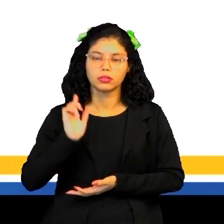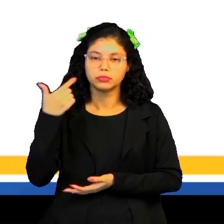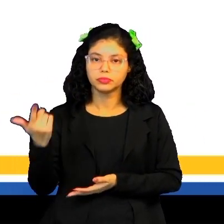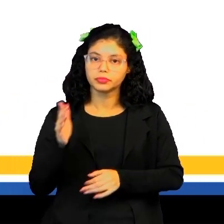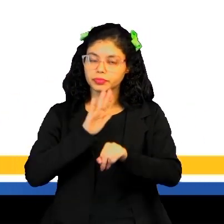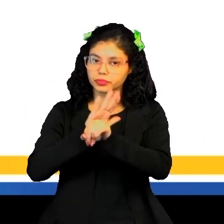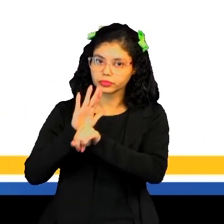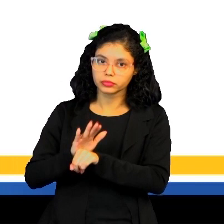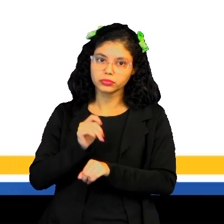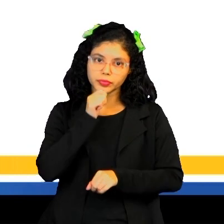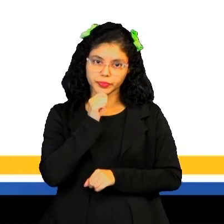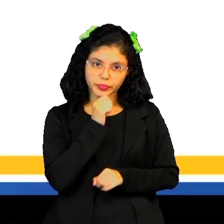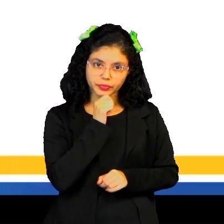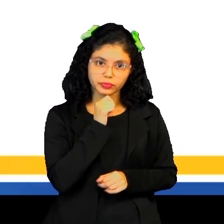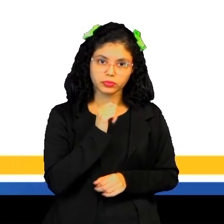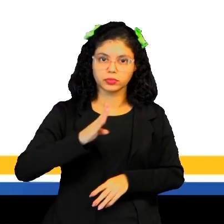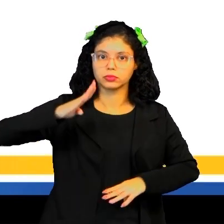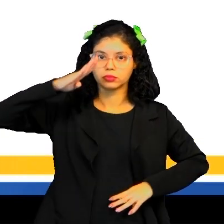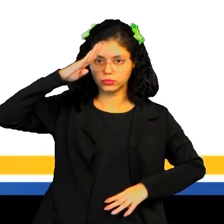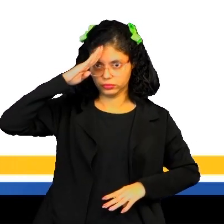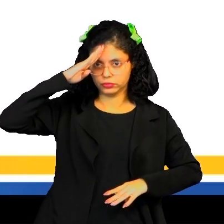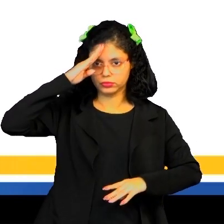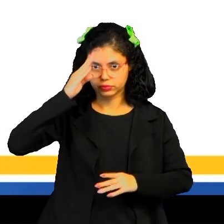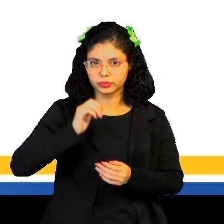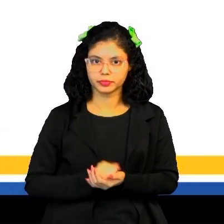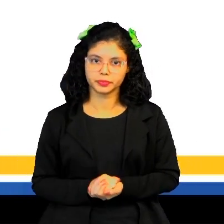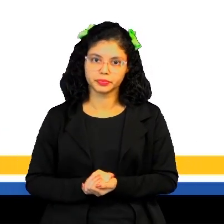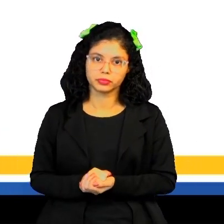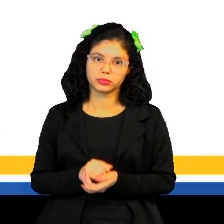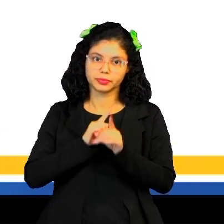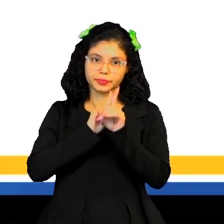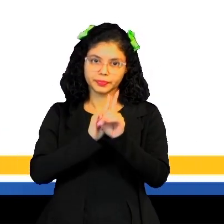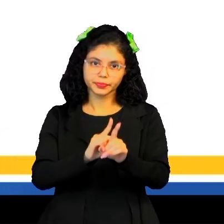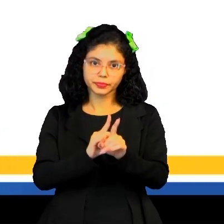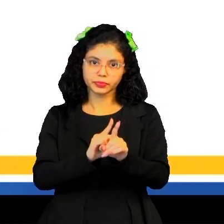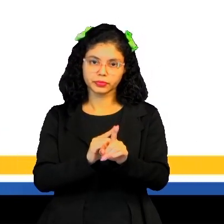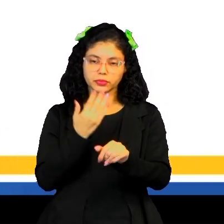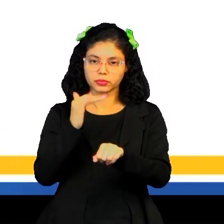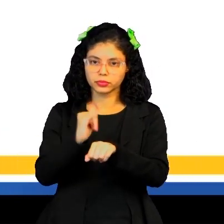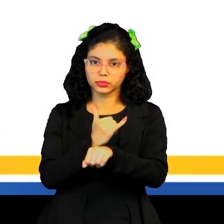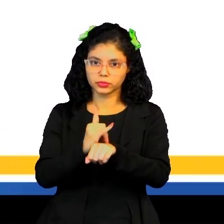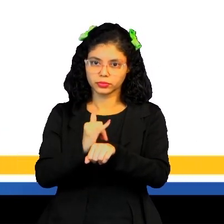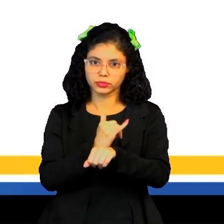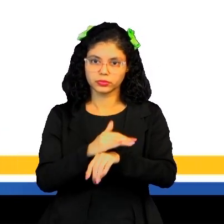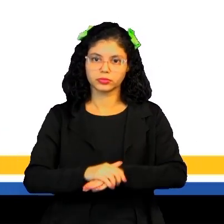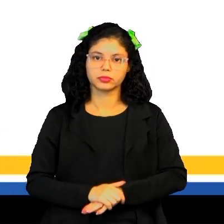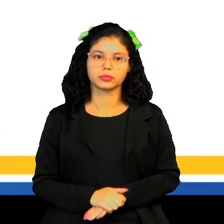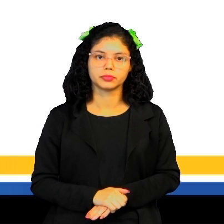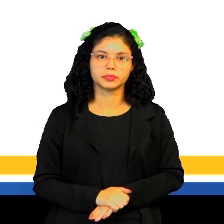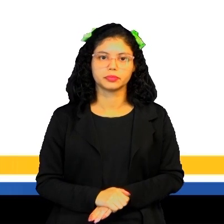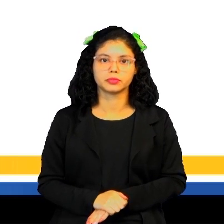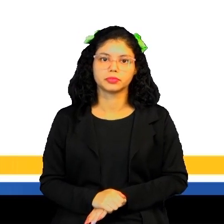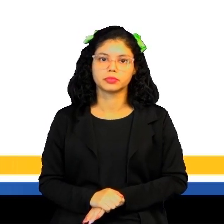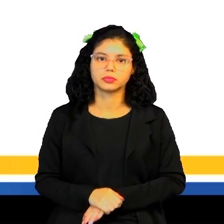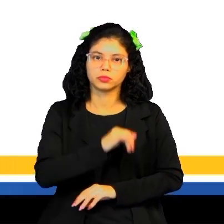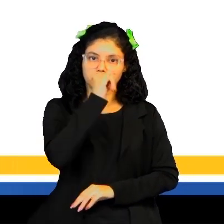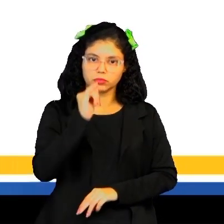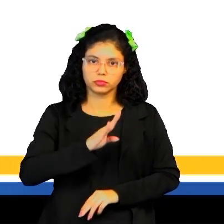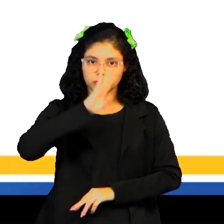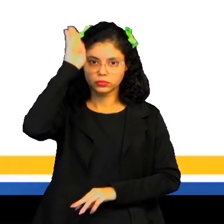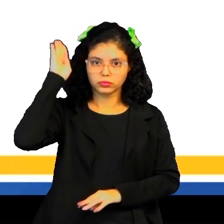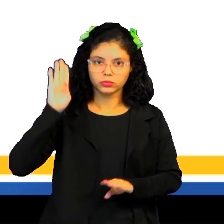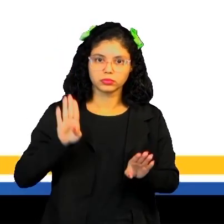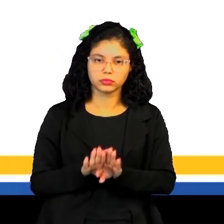outra contribuição, a questão do exército, né, dessa disciplina é estratégica. O Império Romano,